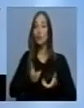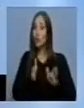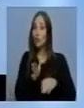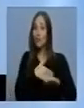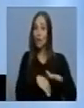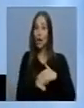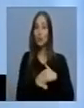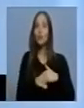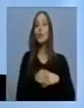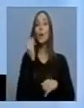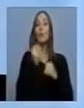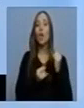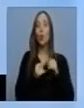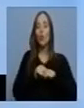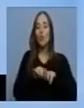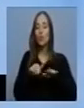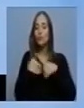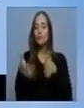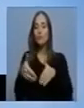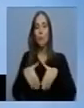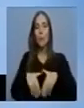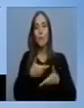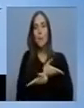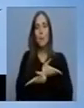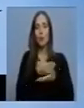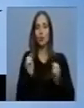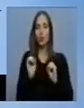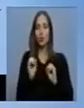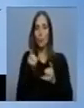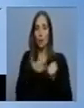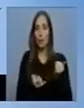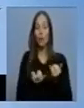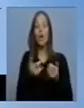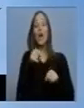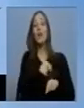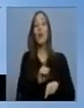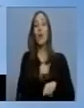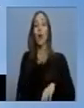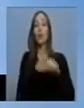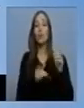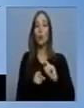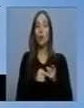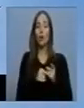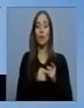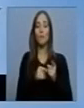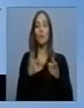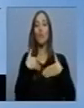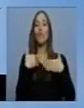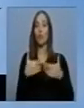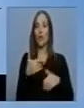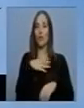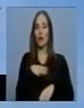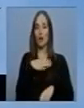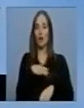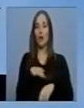passagem do vírus para descendência neste caso aconteceu aqui fato real vontade da etar